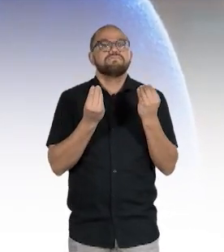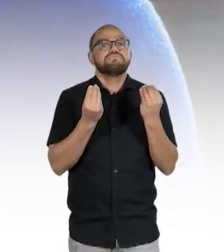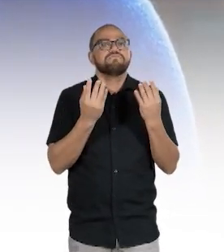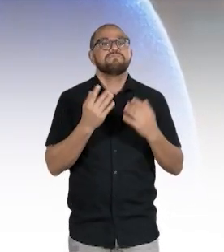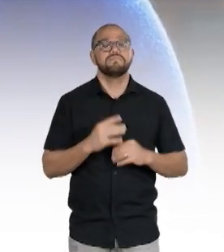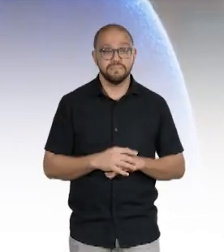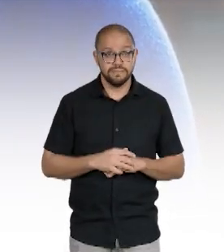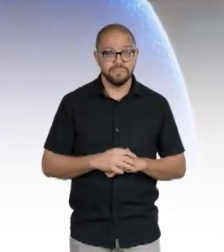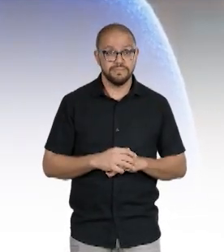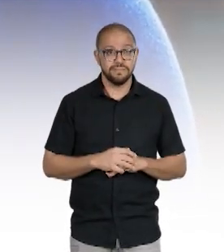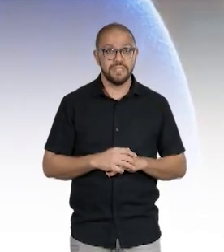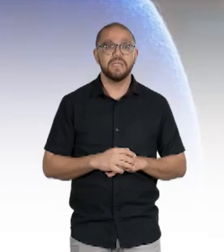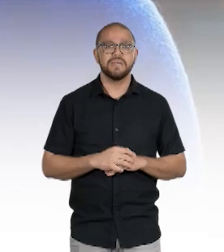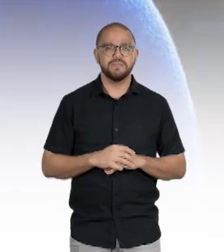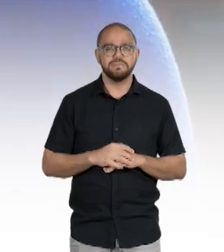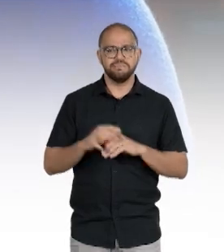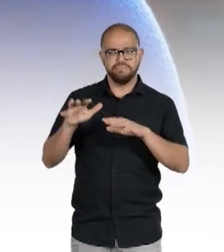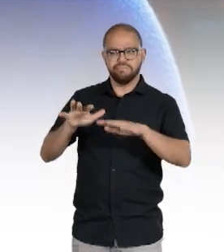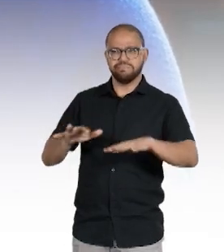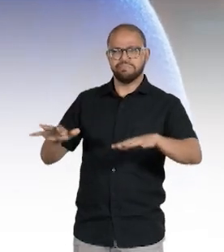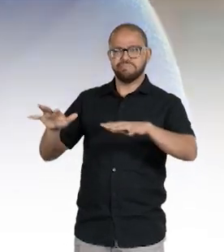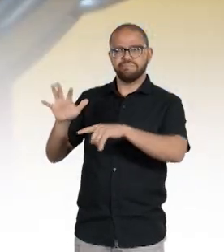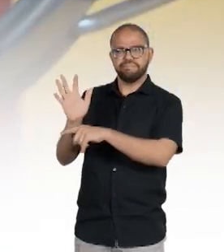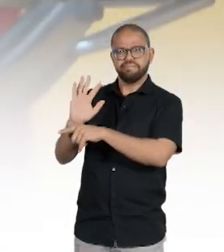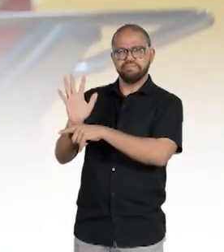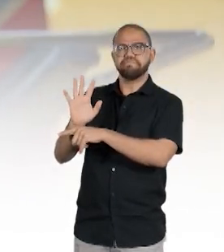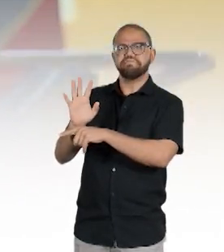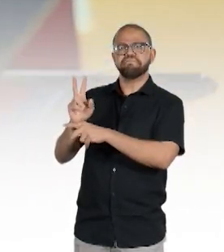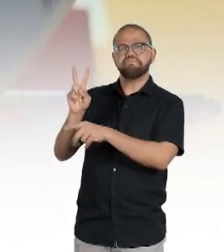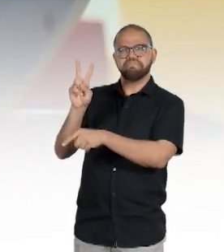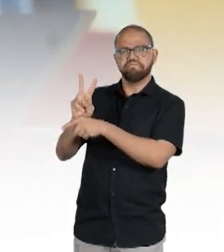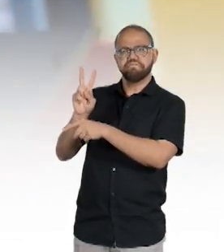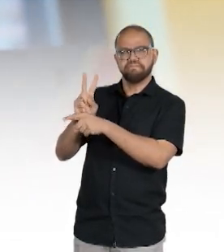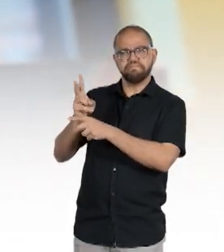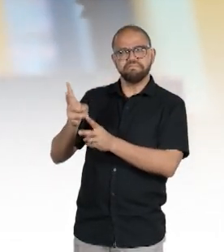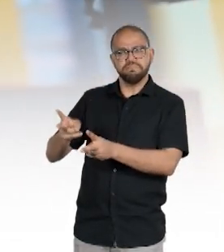a existência da Cinemateca.